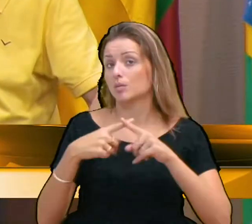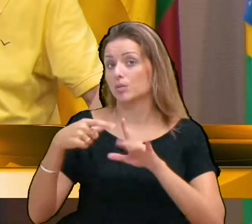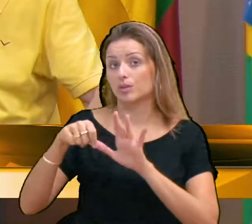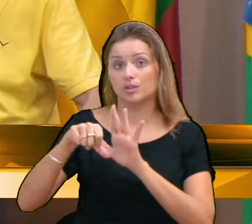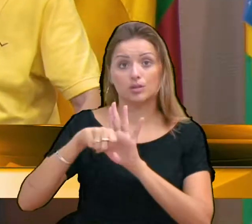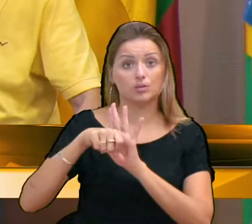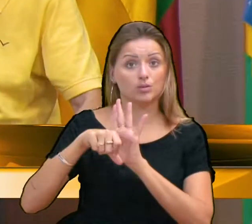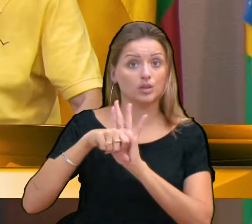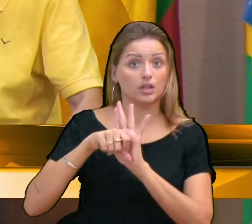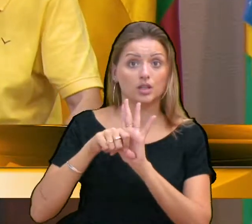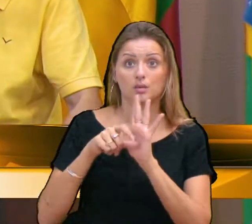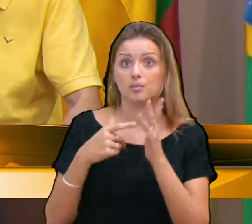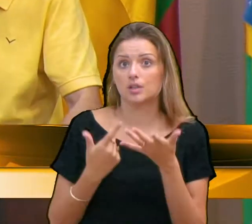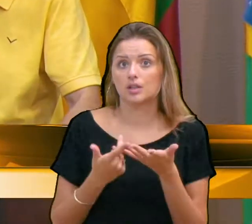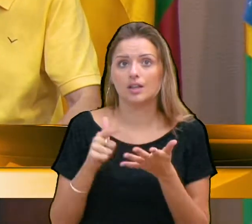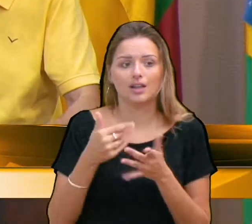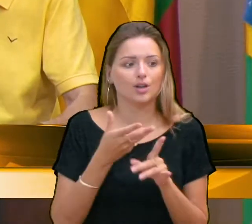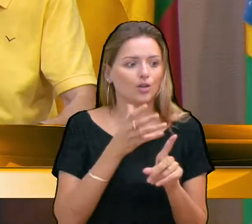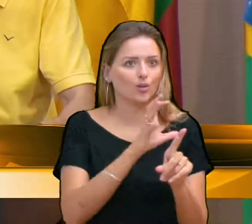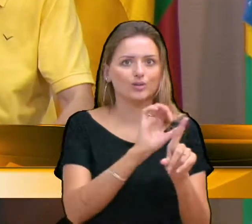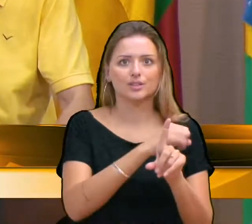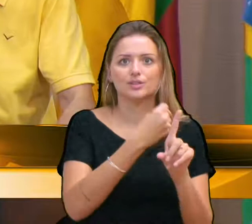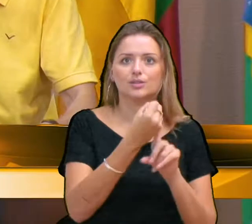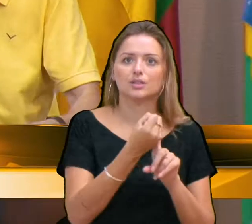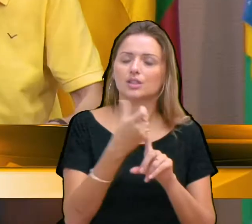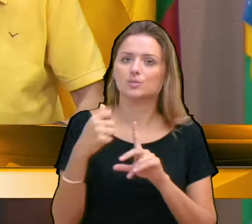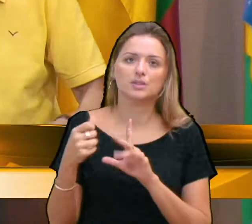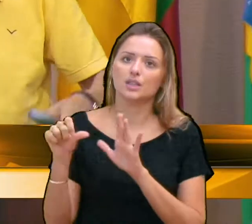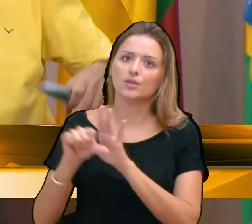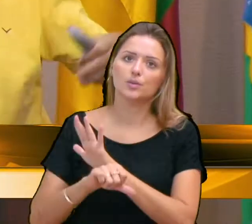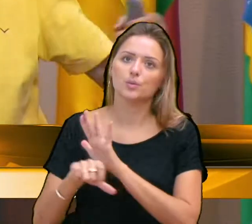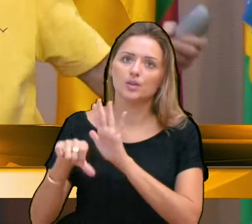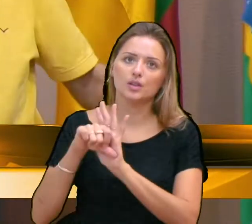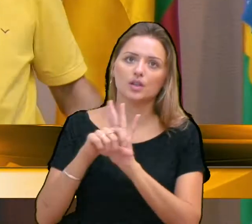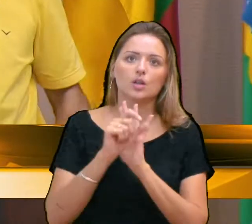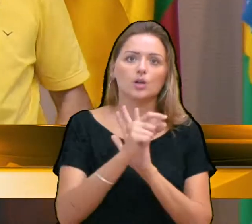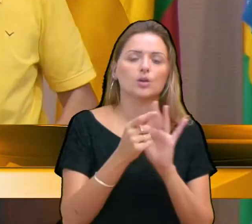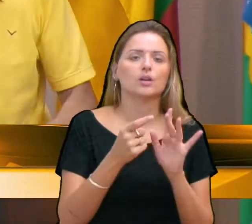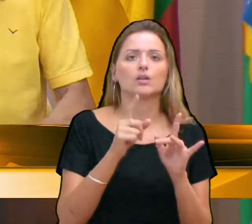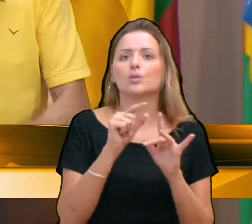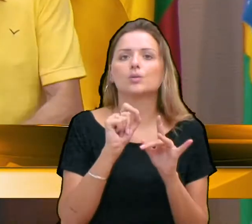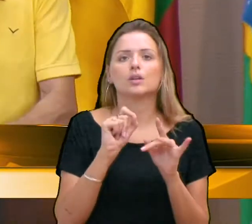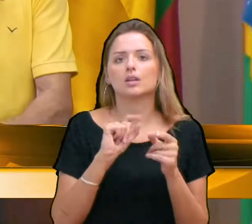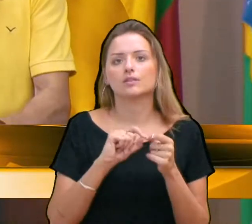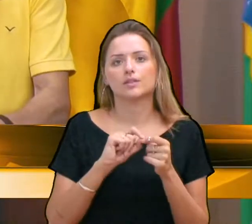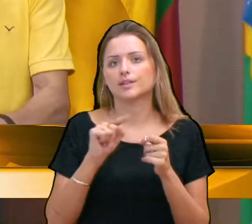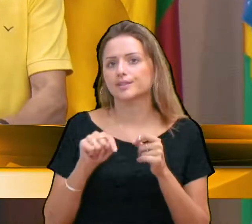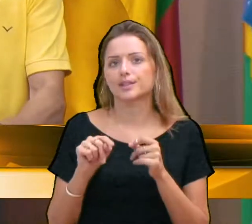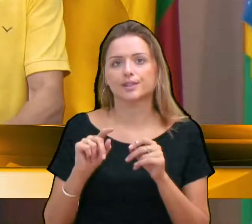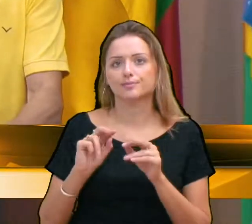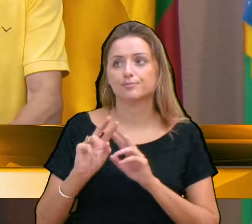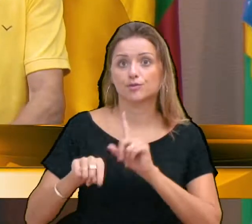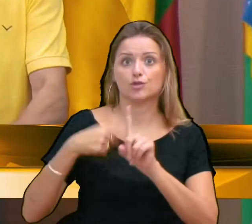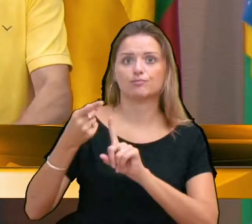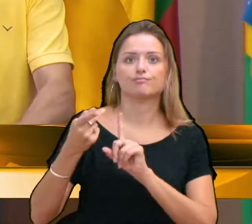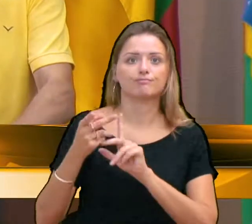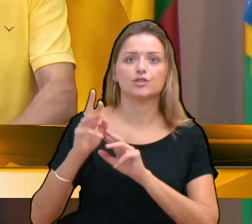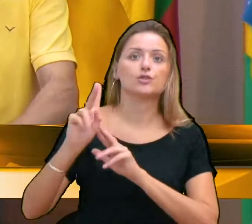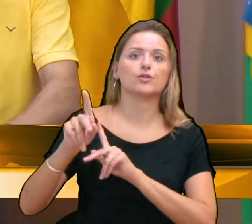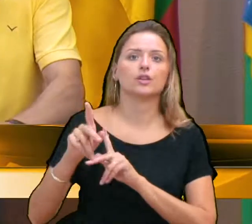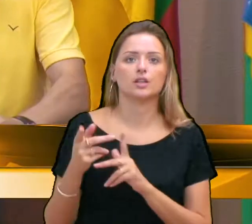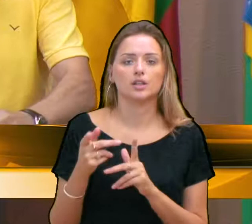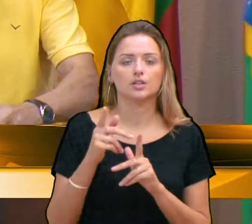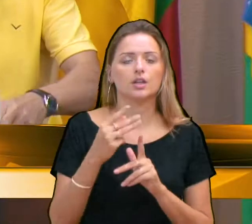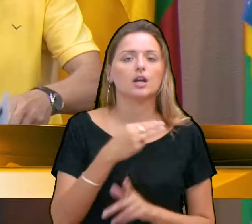crime hediondo. É contra a sociedade, é contra os mais pobres. Não, o que se faz é o contrário. Felizmente, a ministra